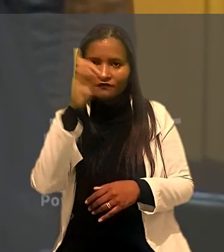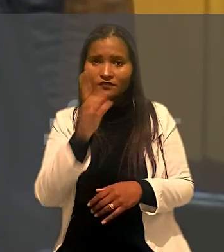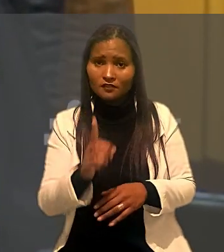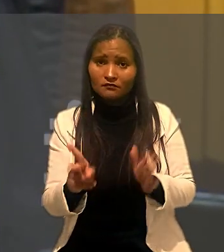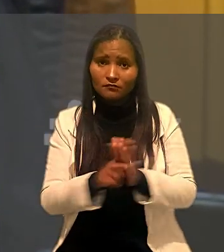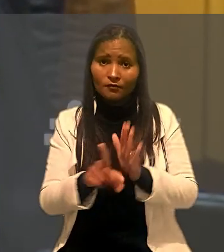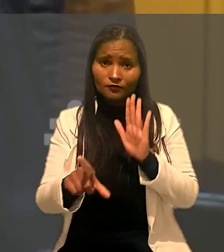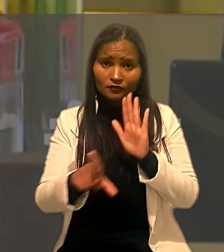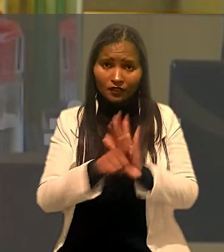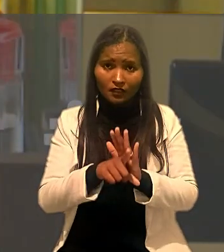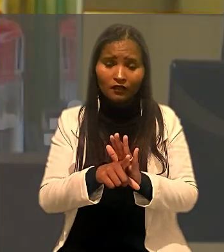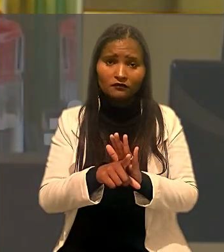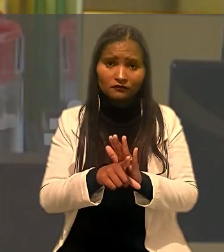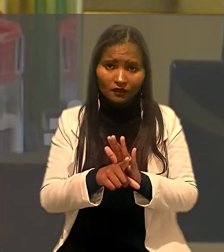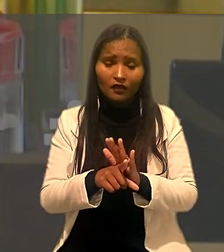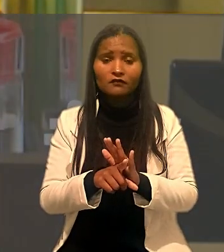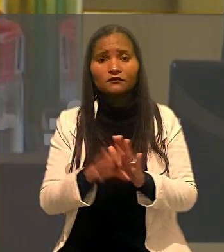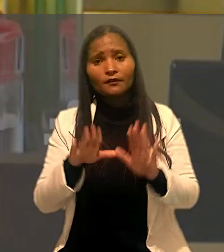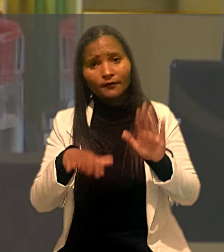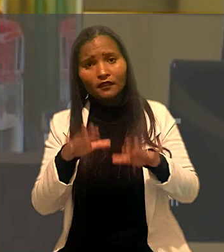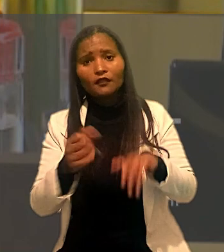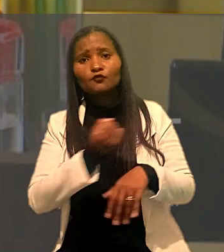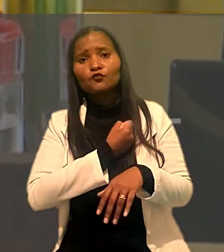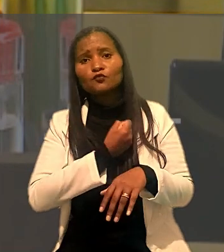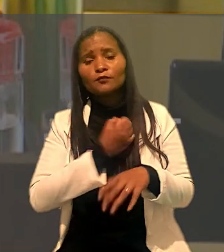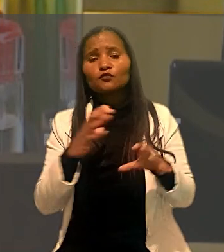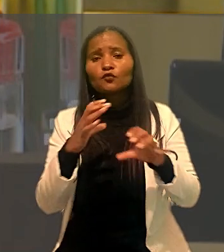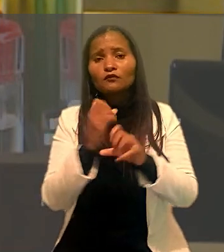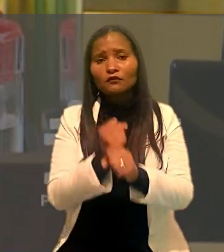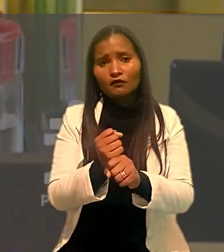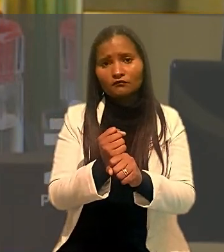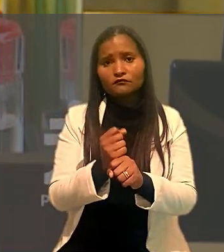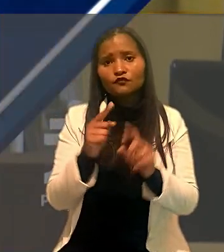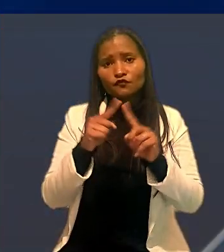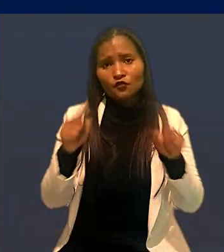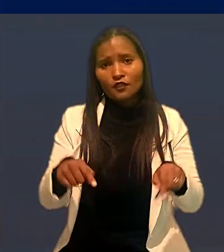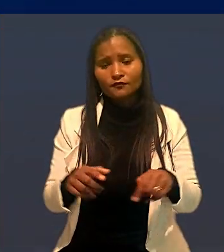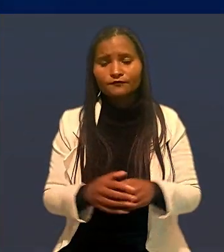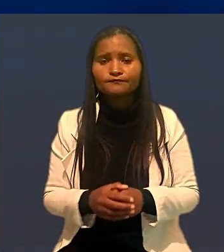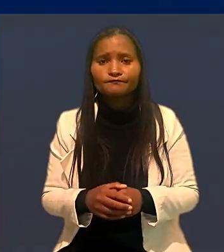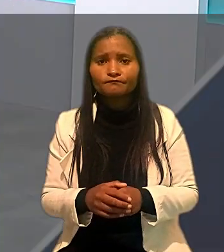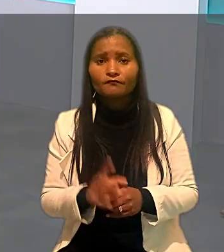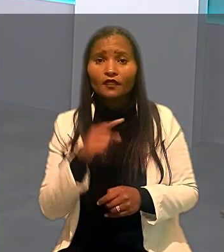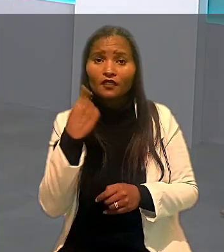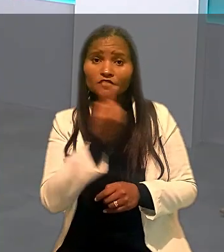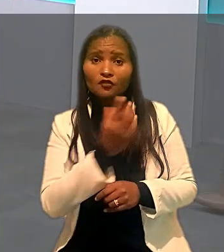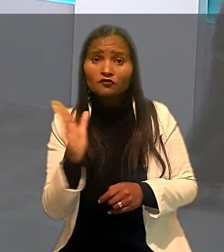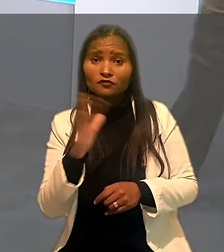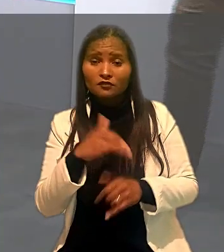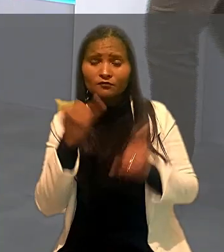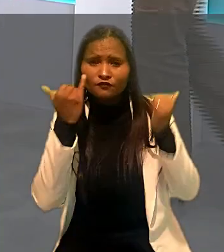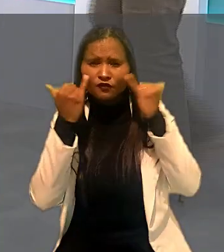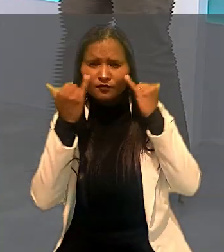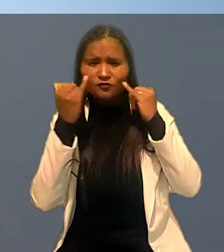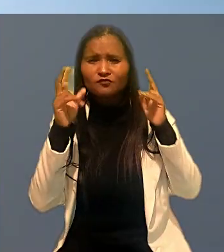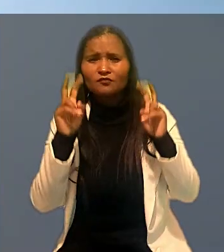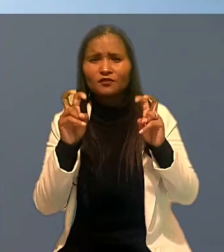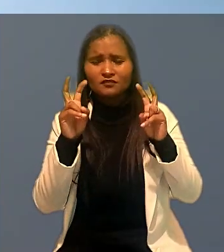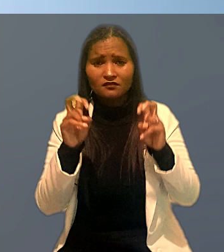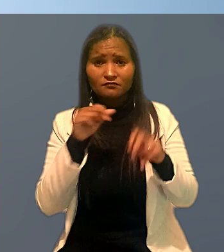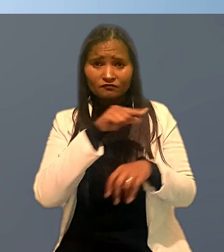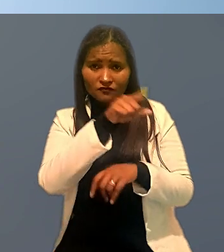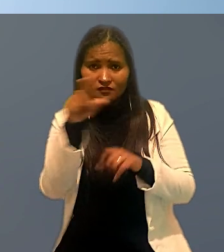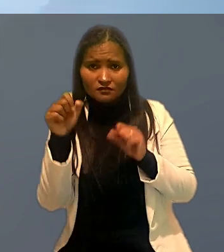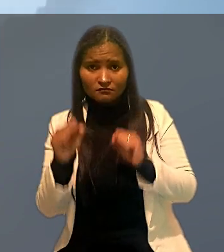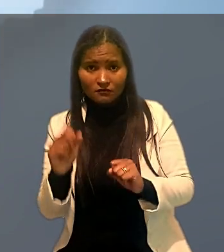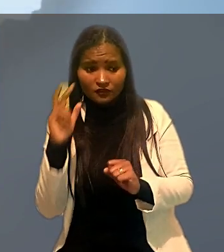deficiência prevista em lei, considerando o número total de empregados. E nós trouxemos alguns dados sobre esse tema,